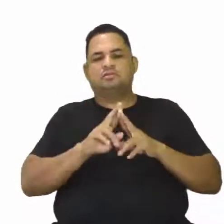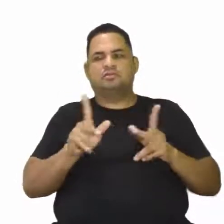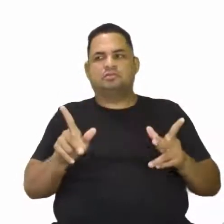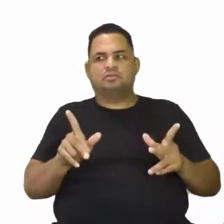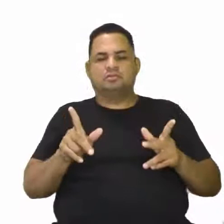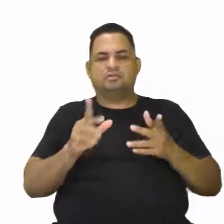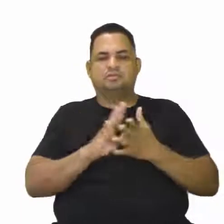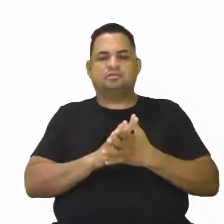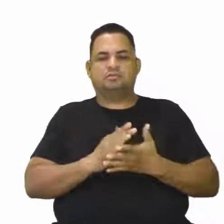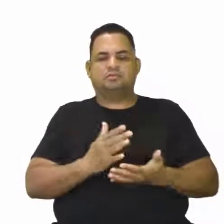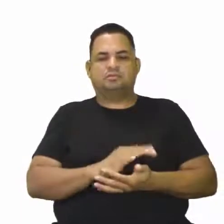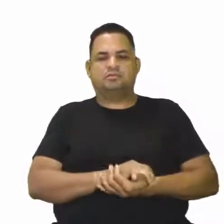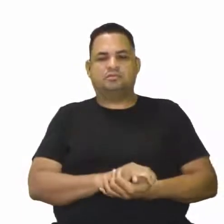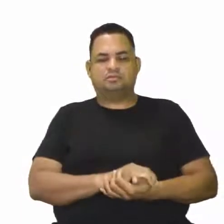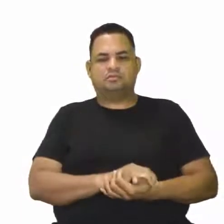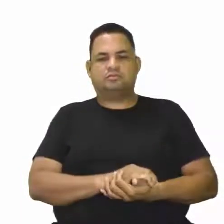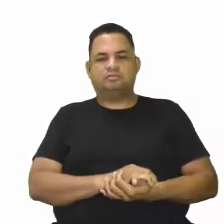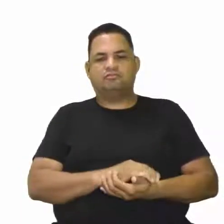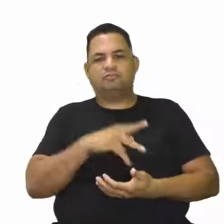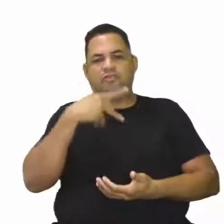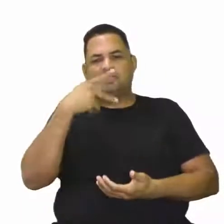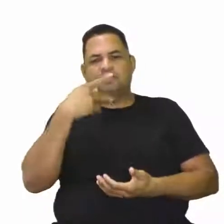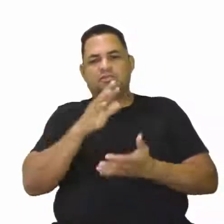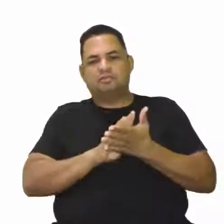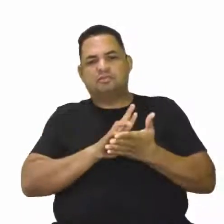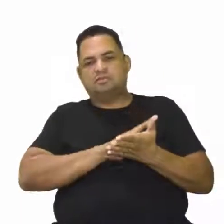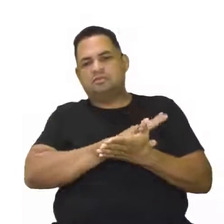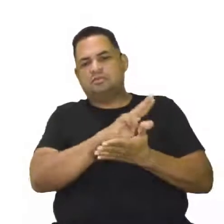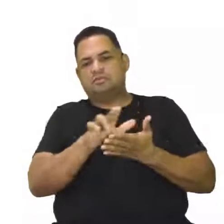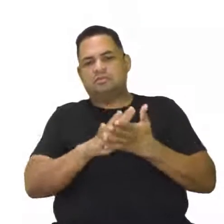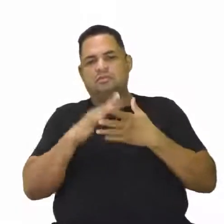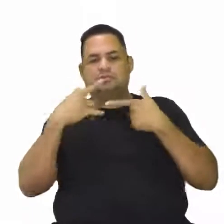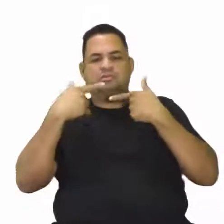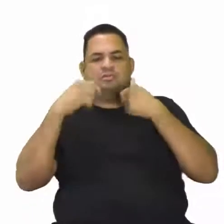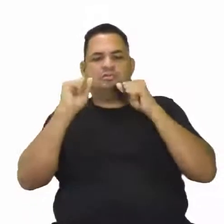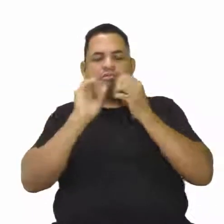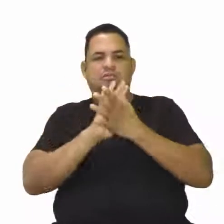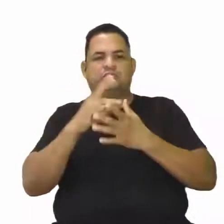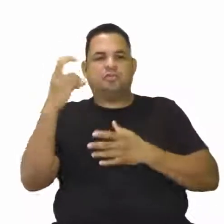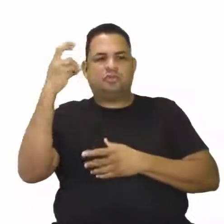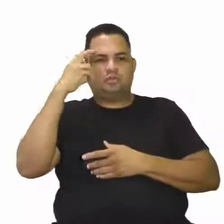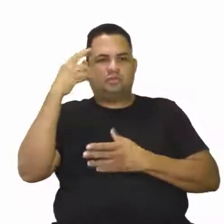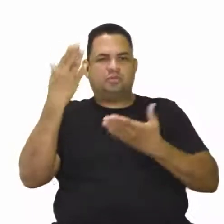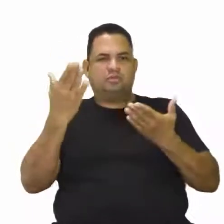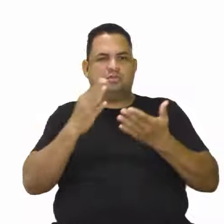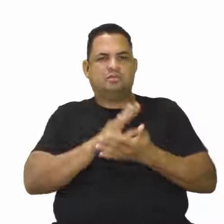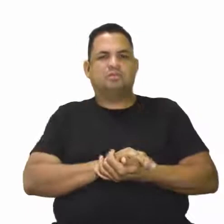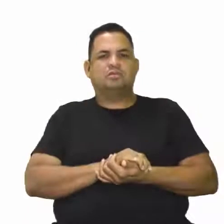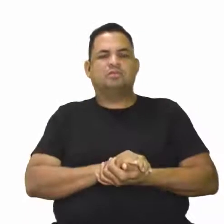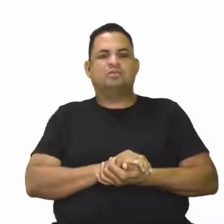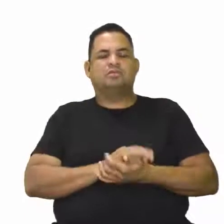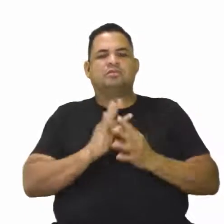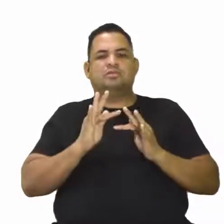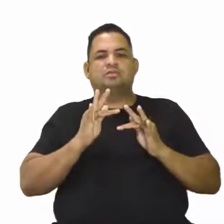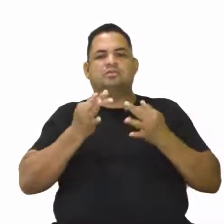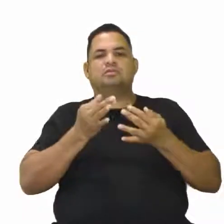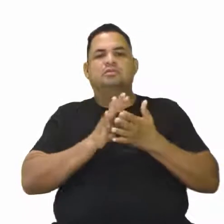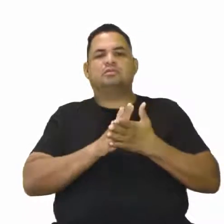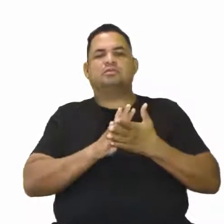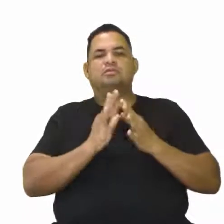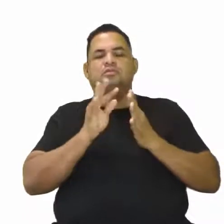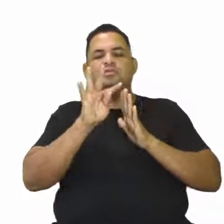diferentes línguas. Então ele vai falar ali da diversidade linguística e cultural. E ele vai terminar o